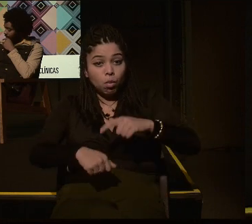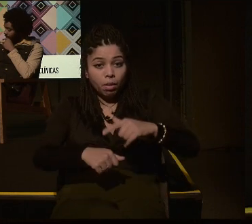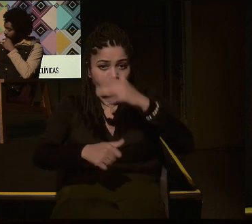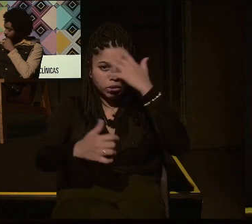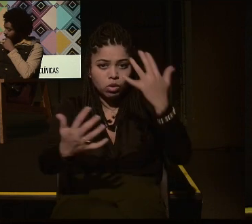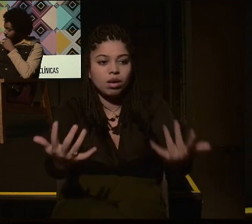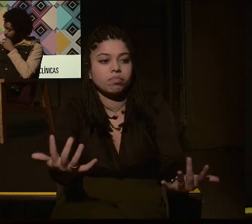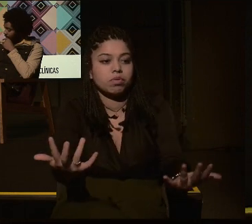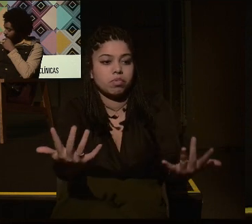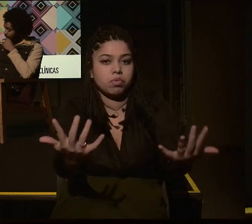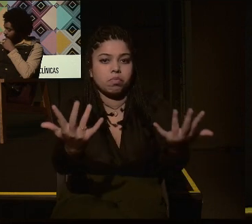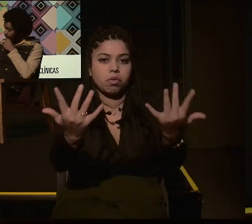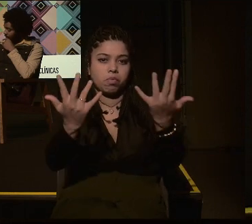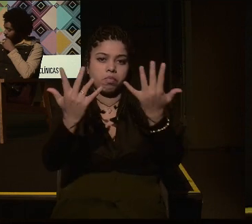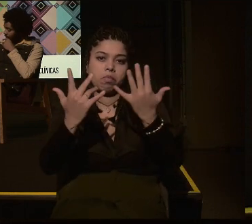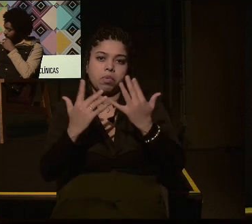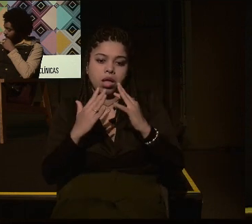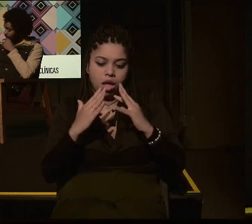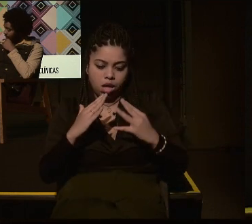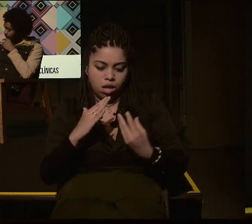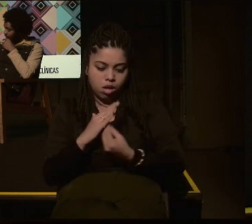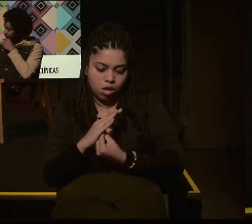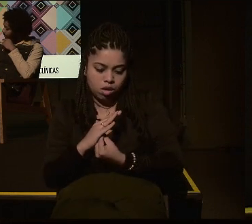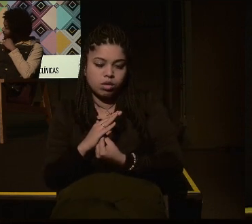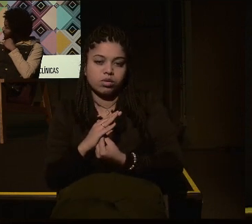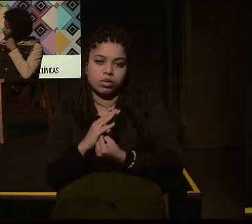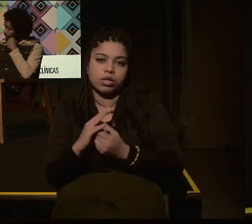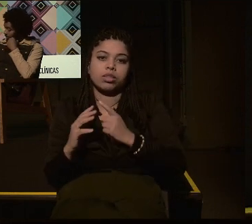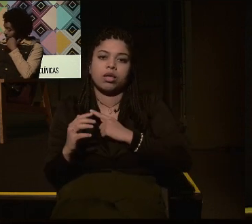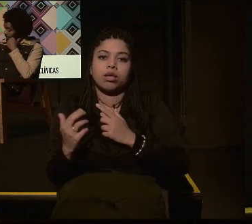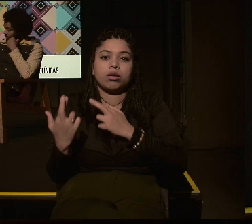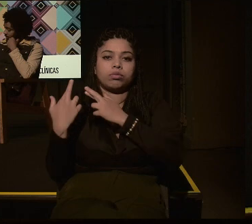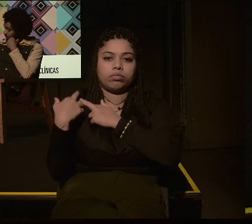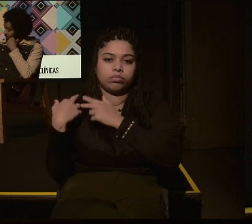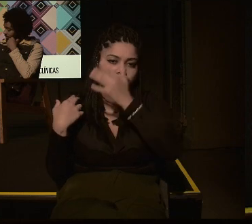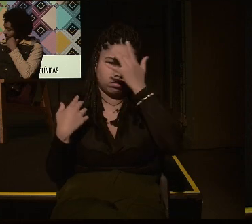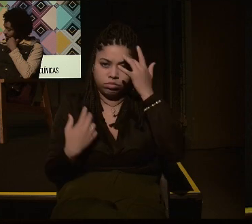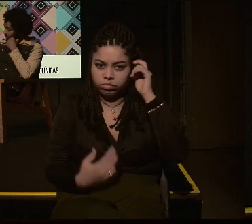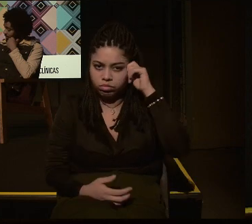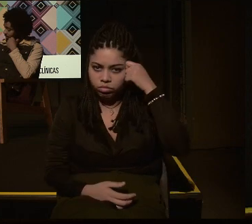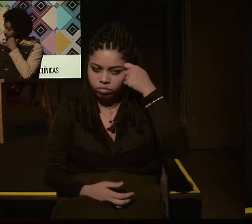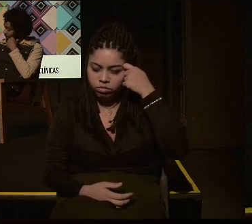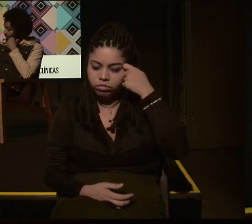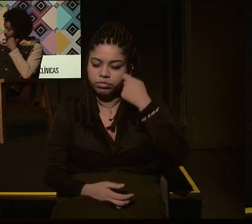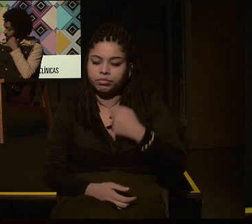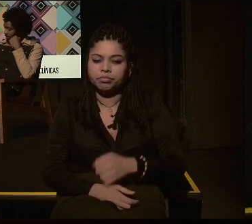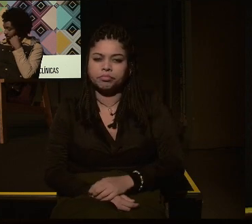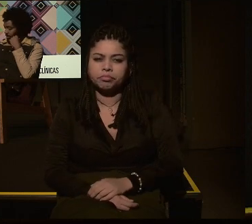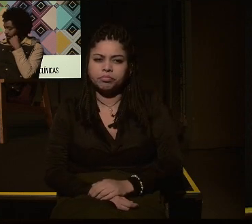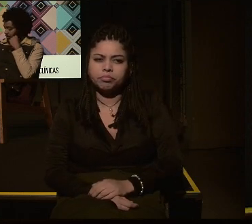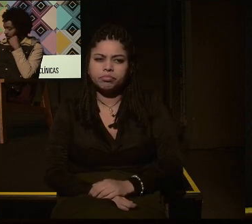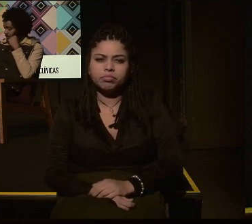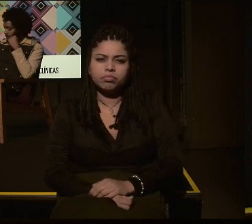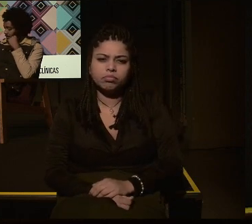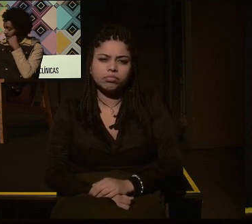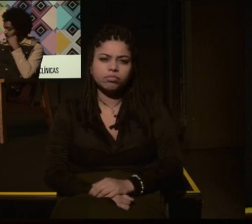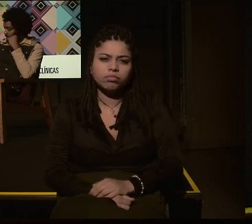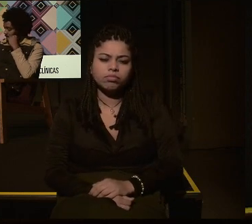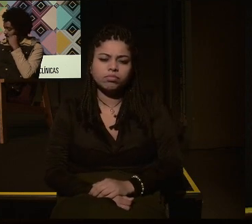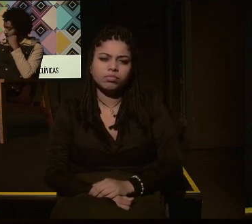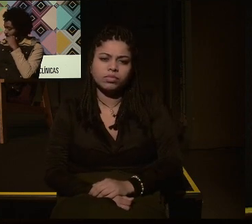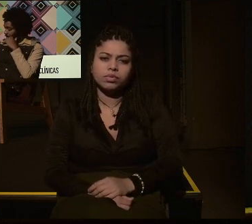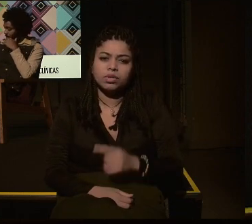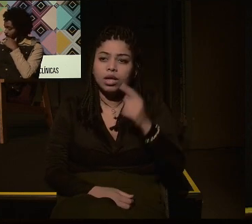na aquilombação, o devir negro ele está apostando naquilo que